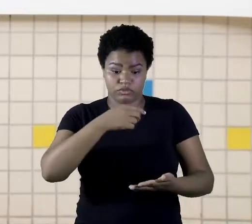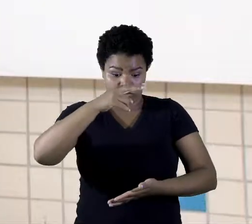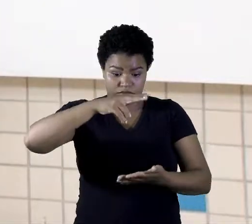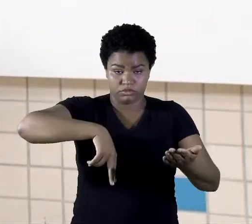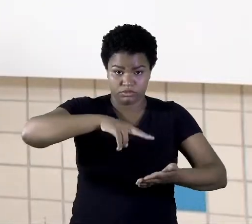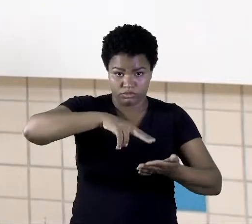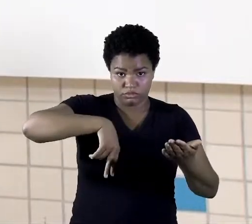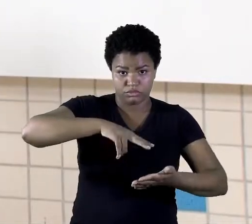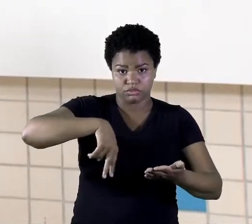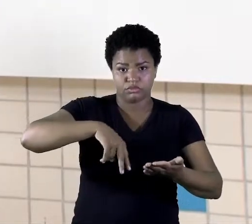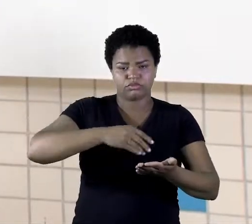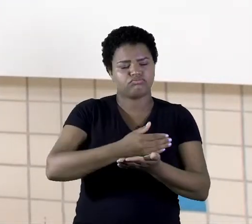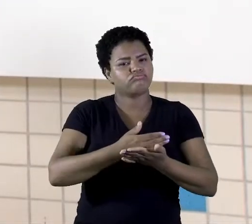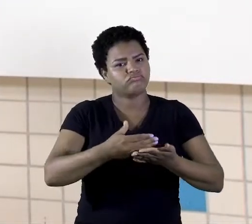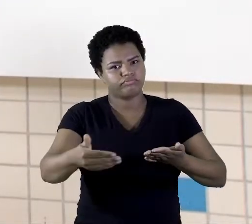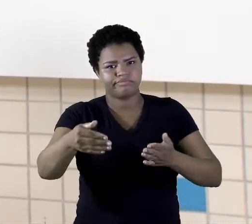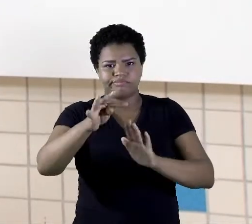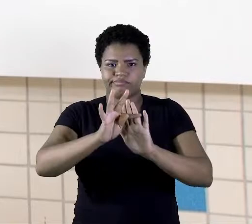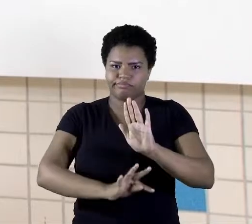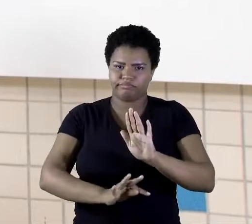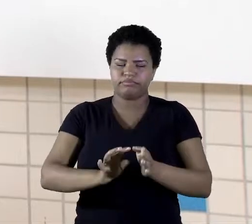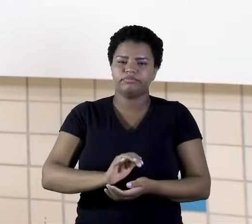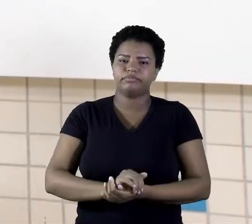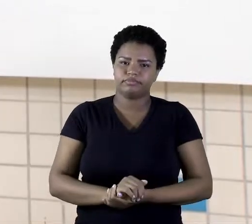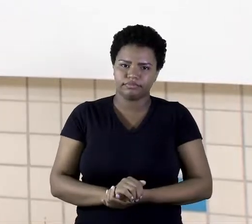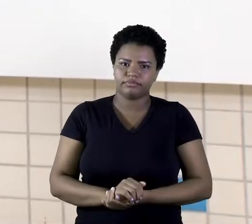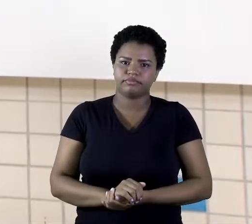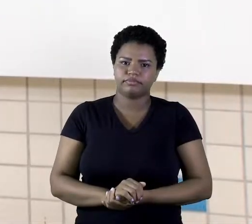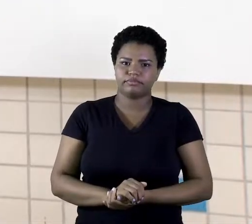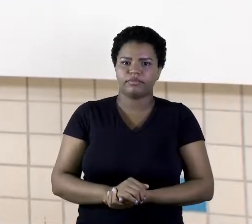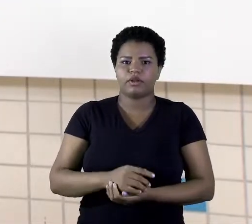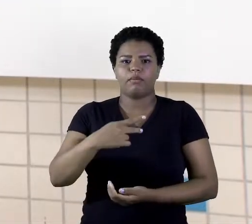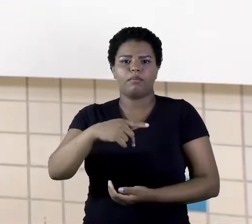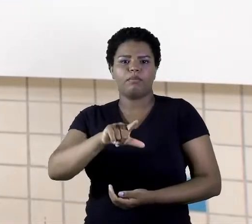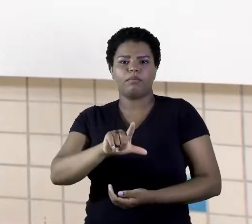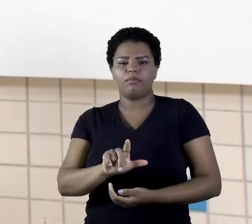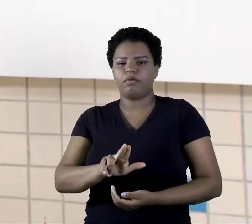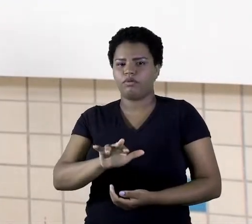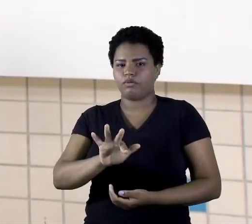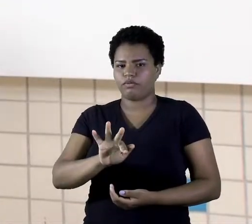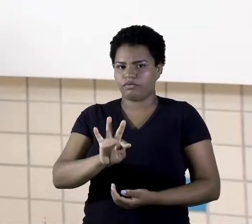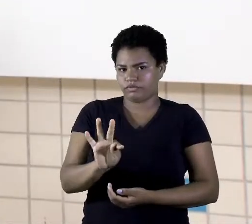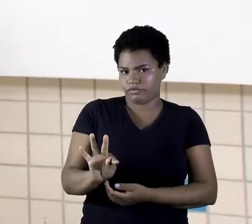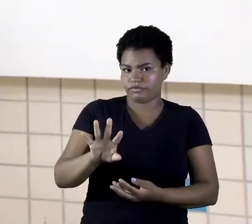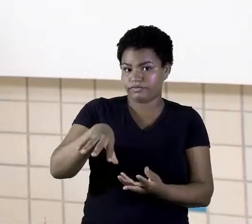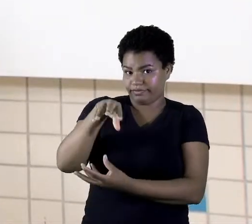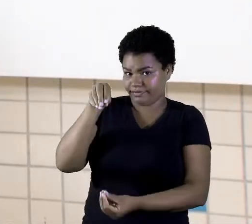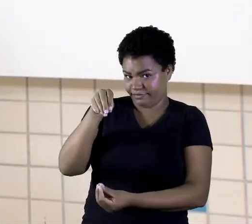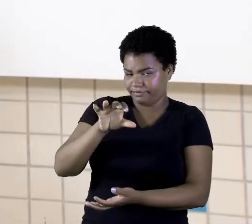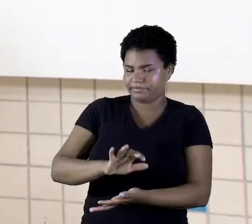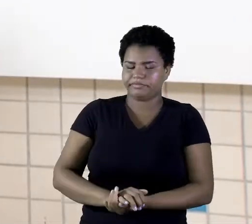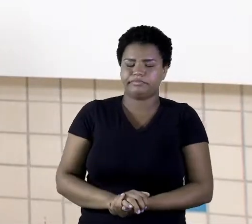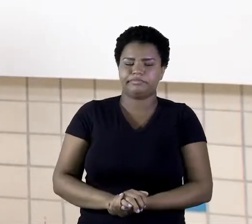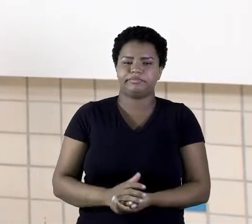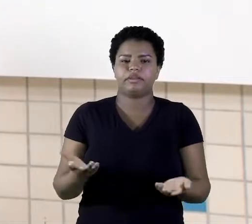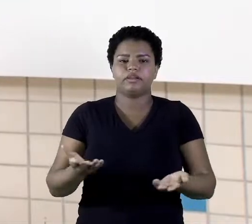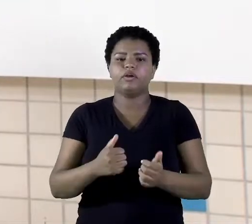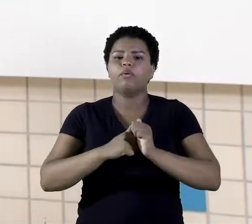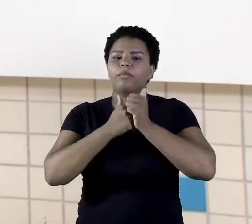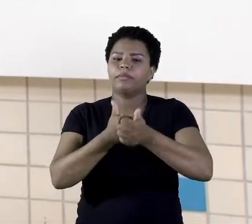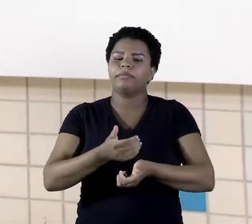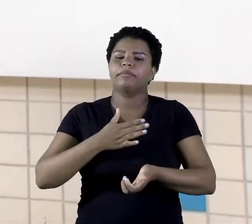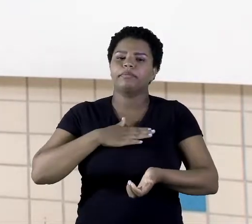leitura inicial do texto, né? Do Pluft, o Fantasminha. Vamos agora acompanhar comigo a